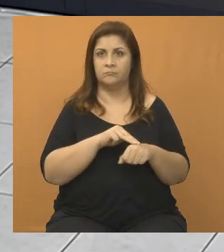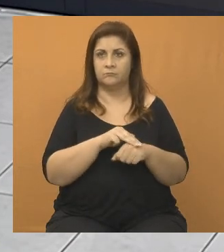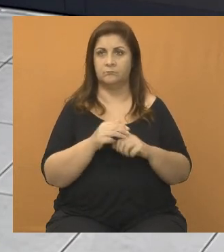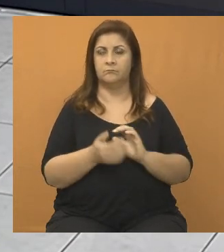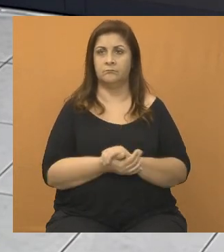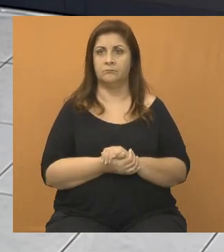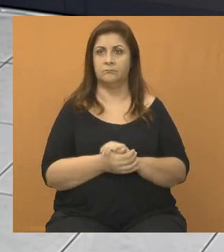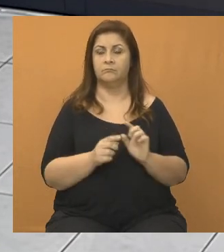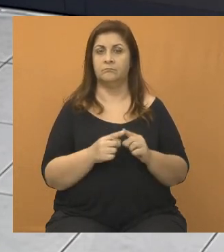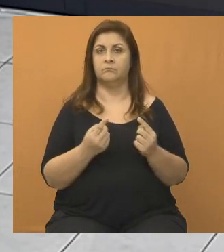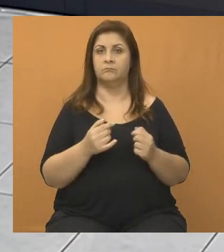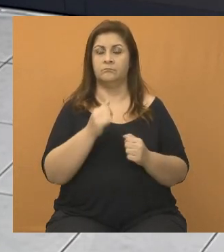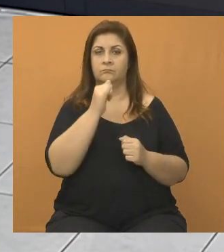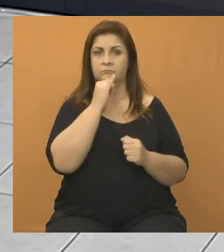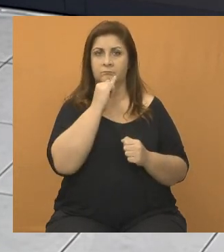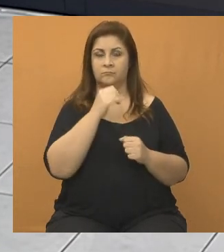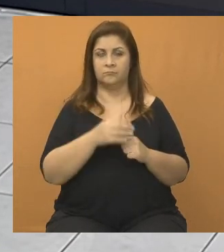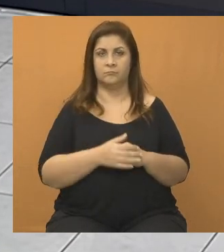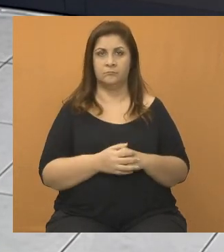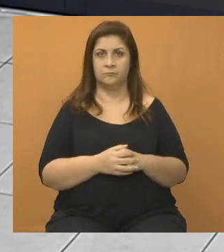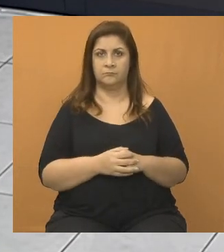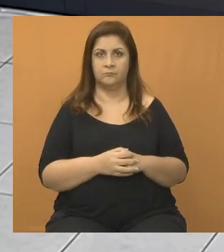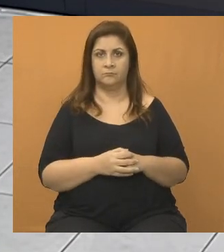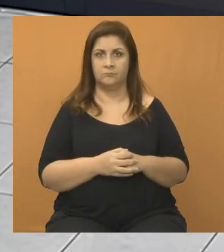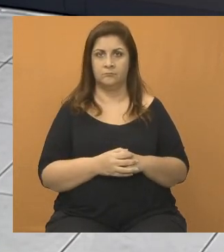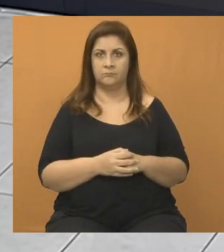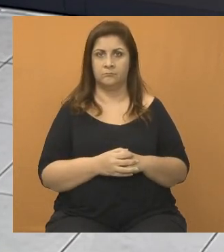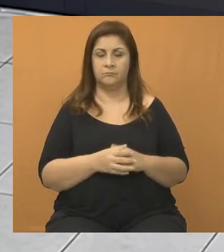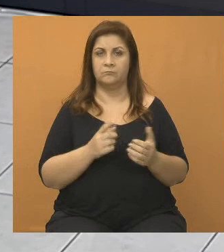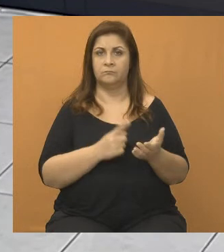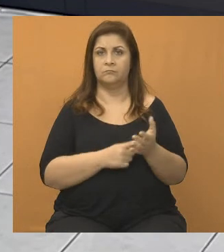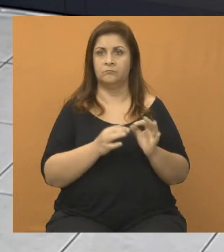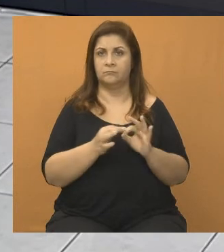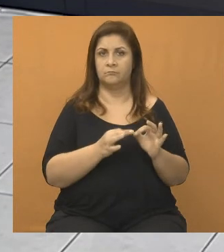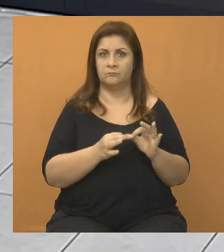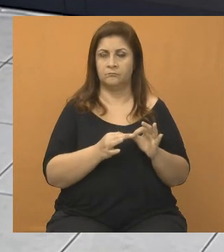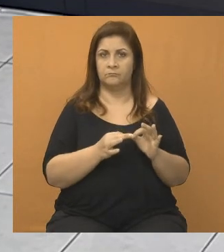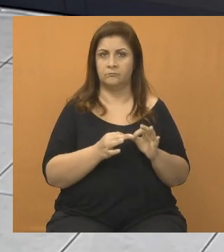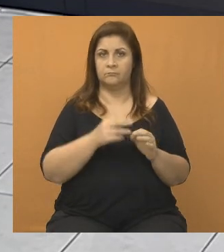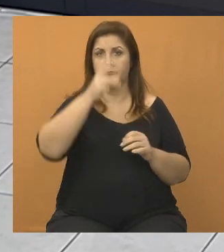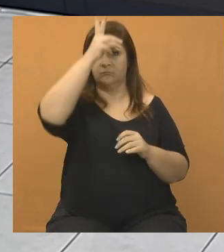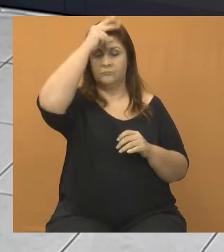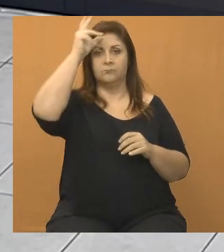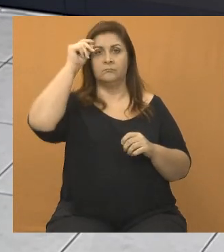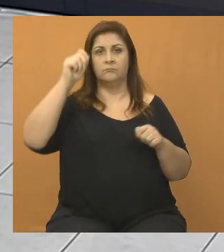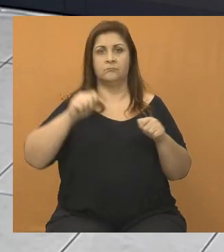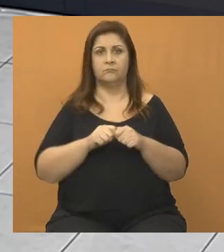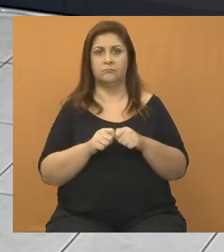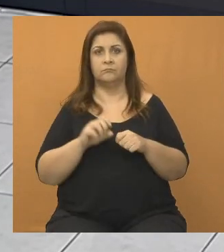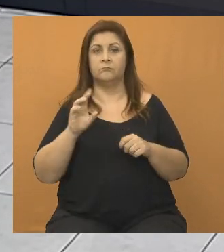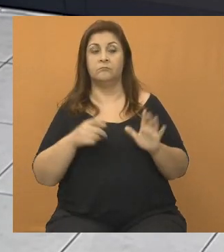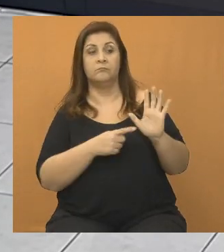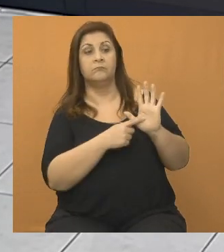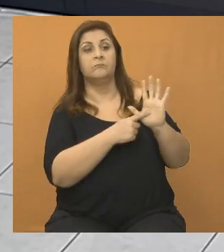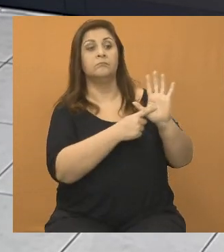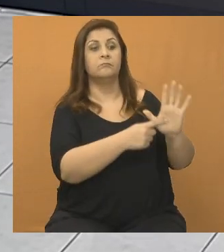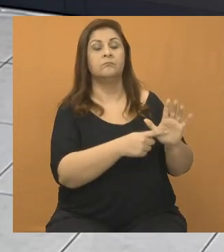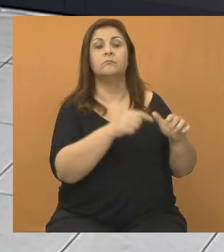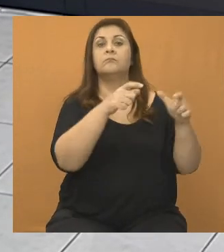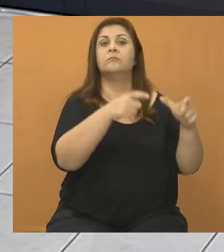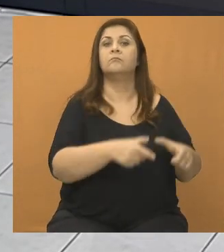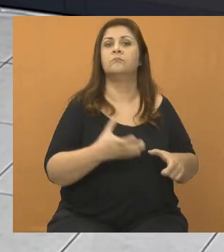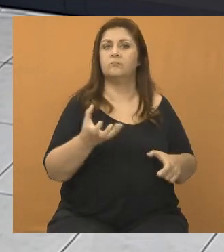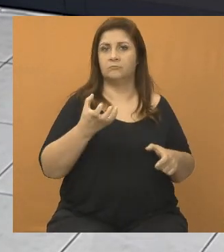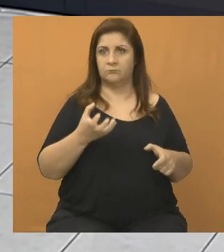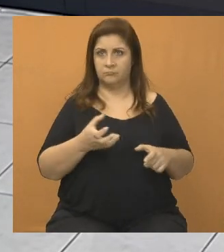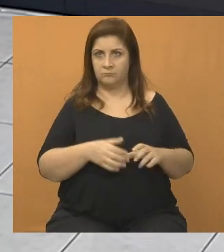por exemplo, a gente faz a emenda. O projeto a prefeitura faz. Isso. A gente só aponta aonde quer investir, que tipo